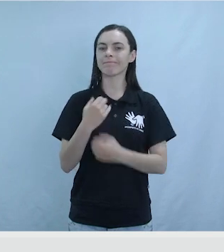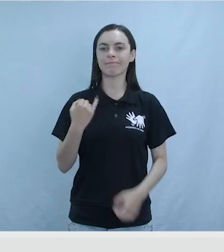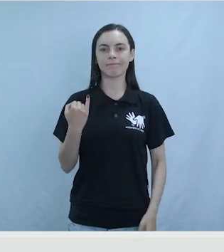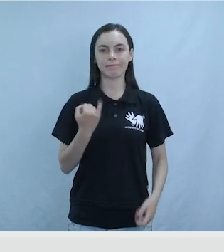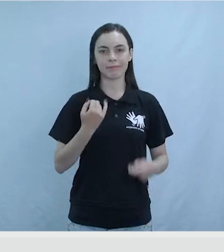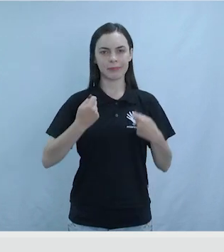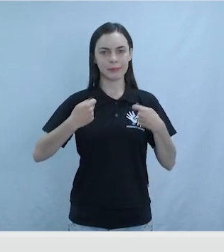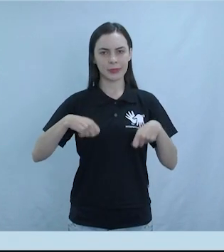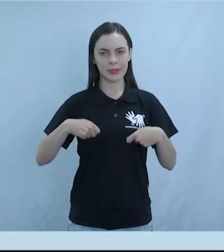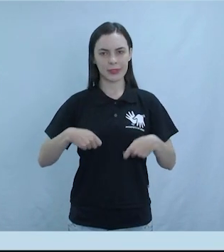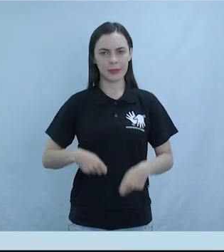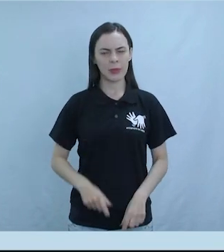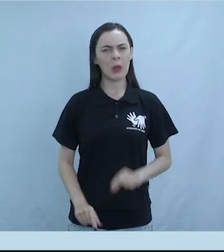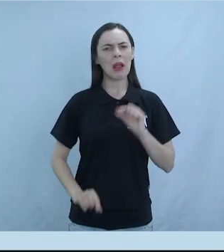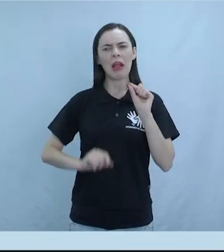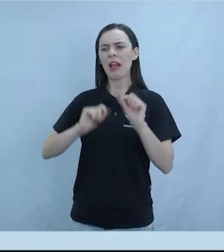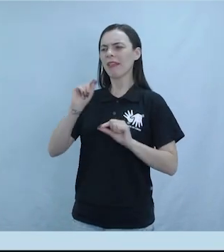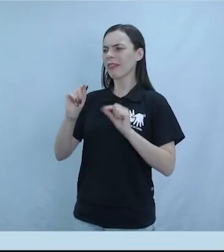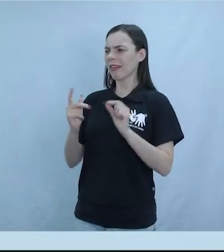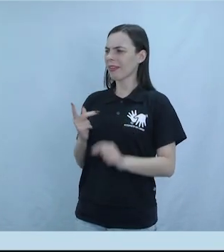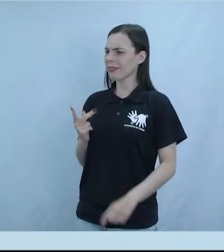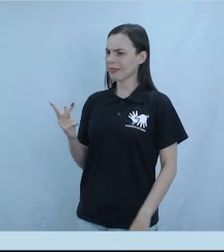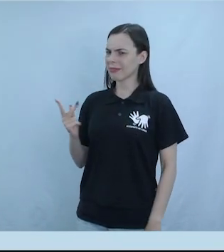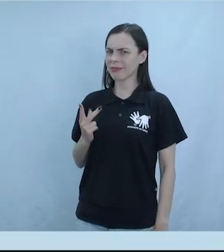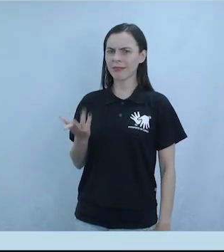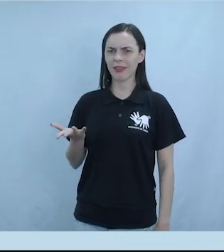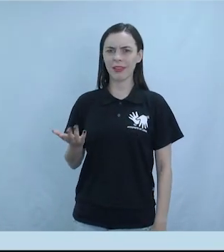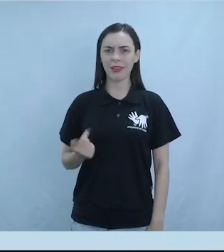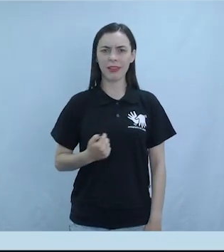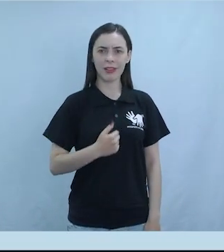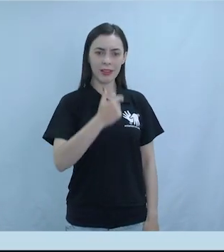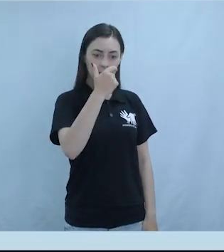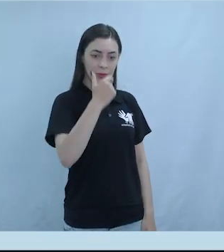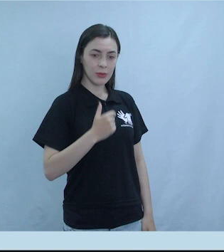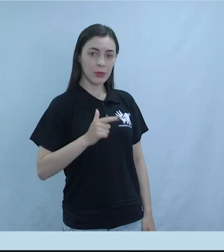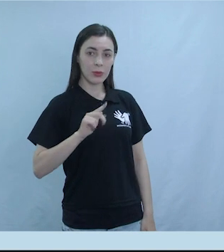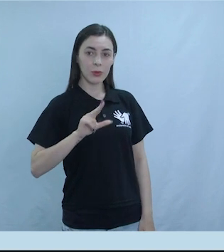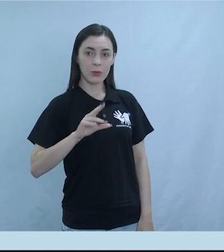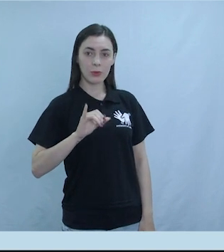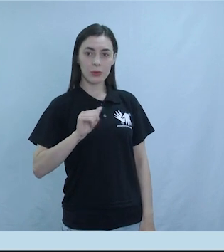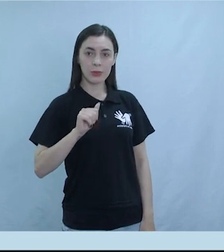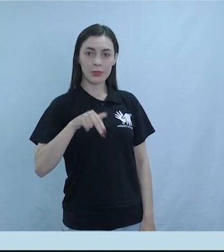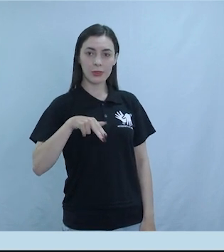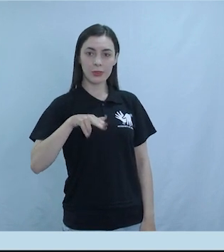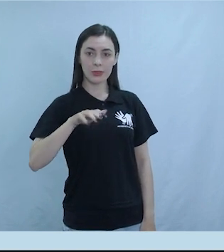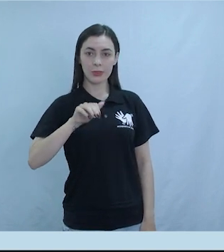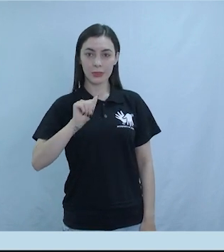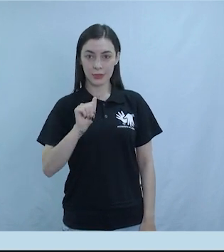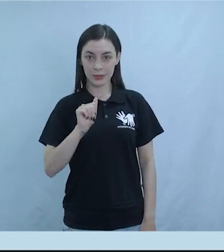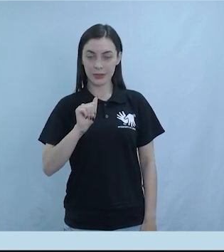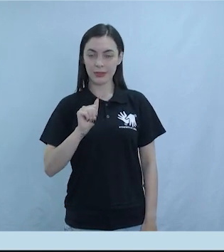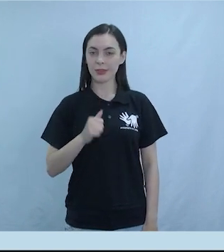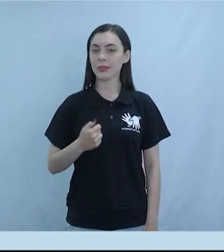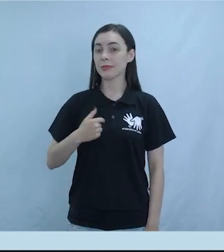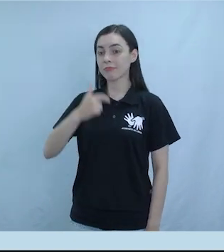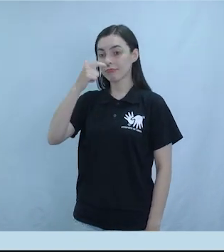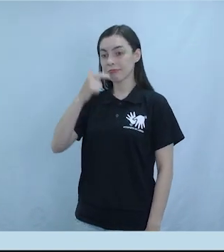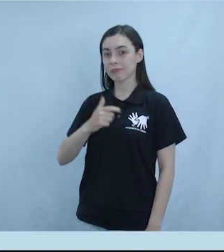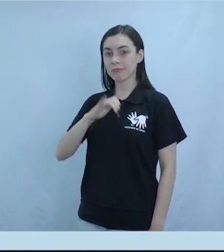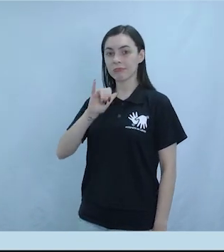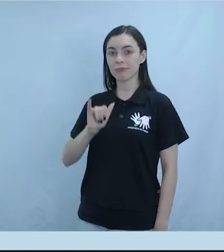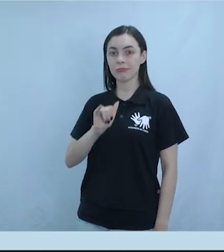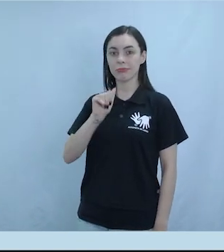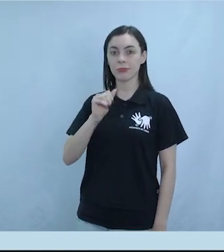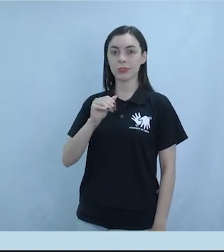saúde. Mas quem somos nós mesmos? Eu sou a professora Luciana, conhecida como a professora Lu. Isso mesmo, e eu sou a